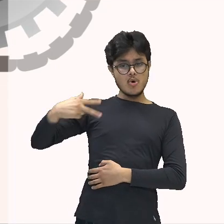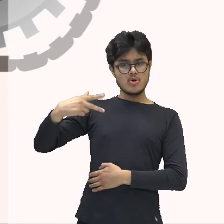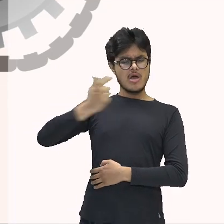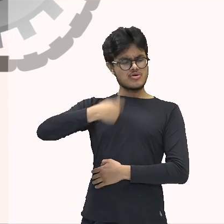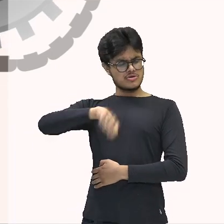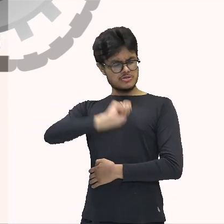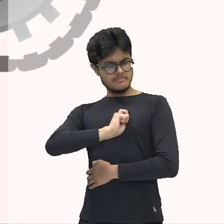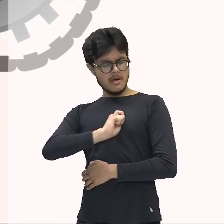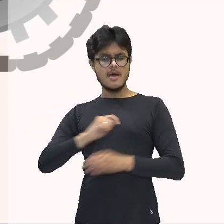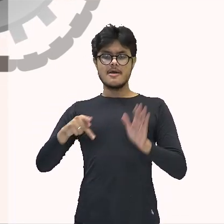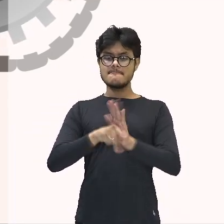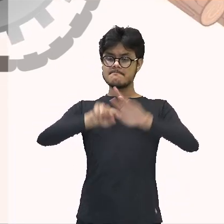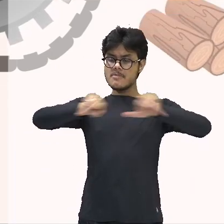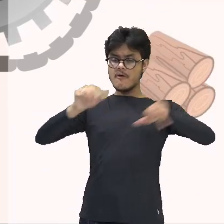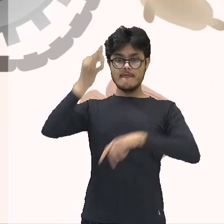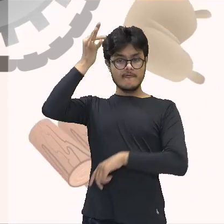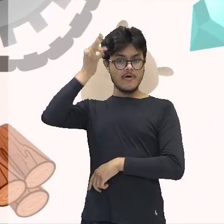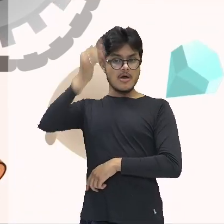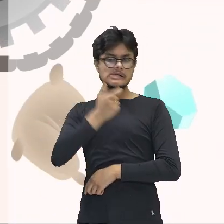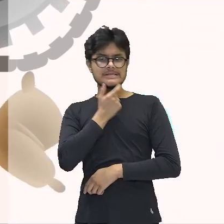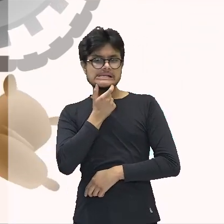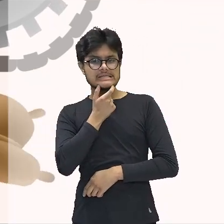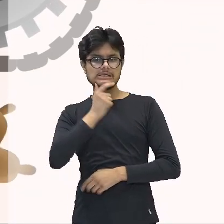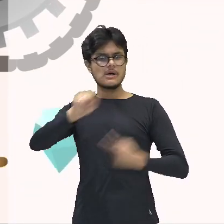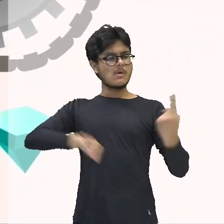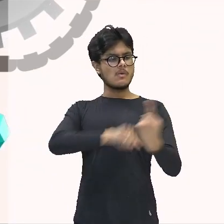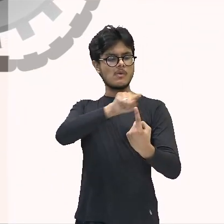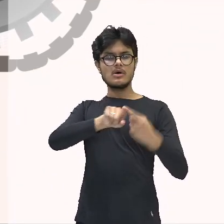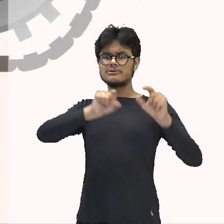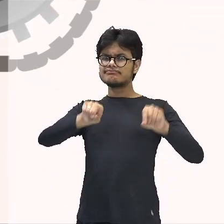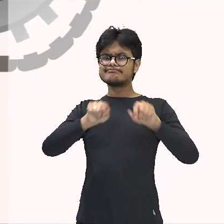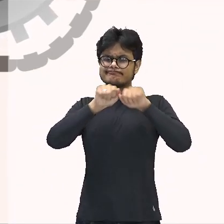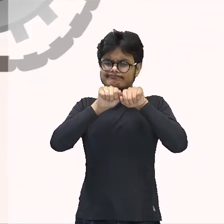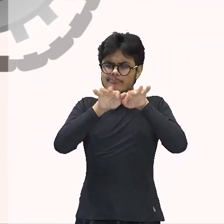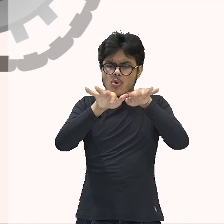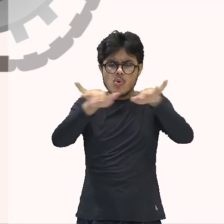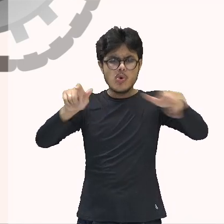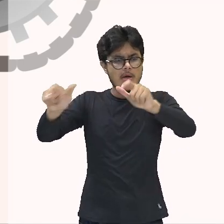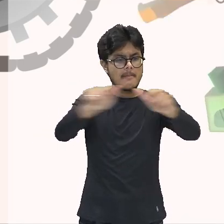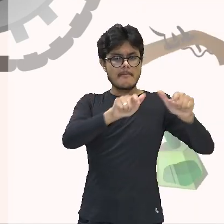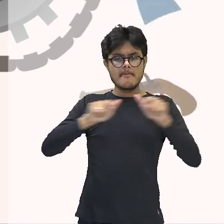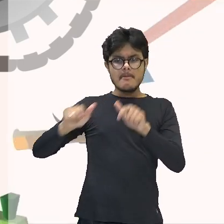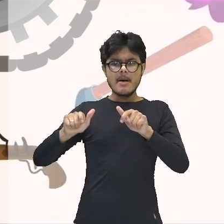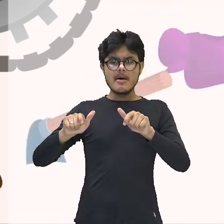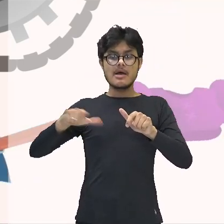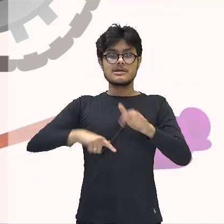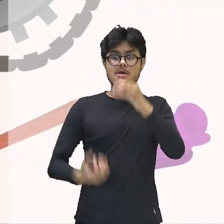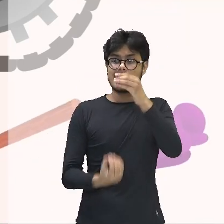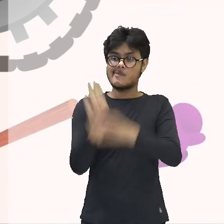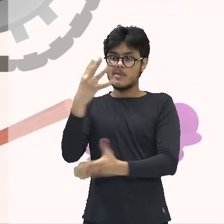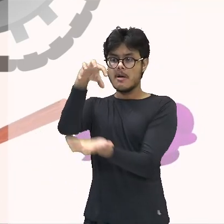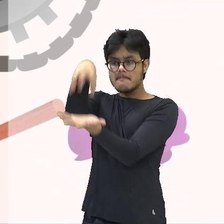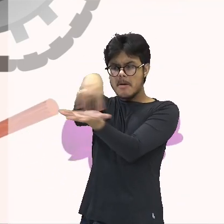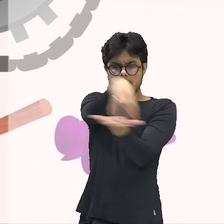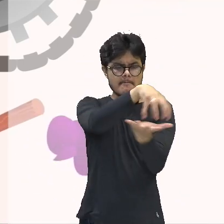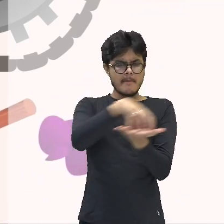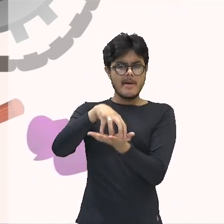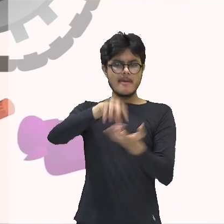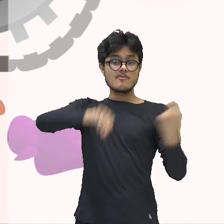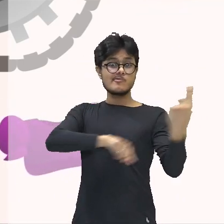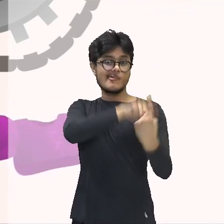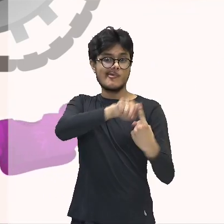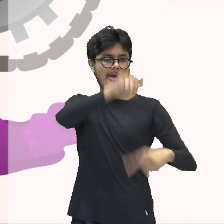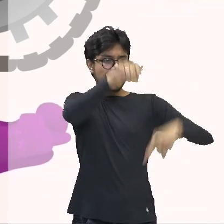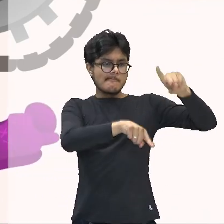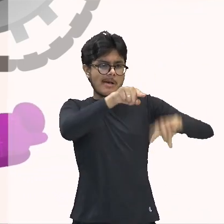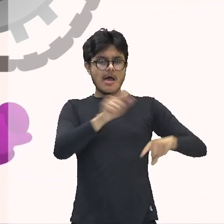Espanha, Holanda, França e Inglaterra expandiram seus domínios territoriais e fundaram colônias de exploração,